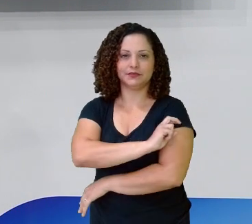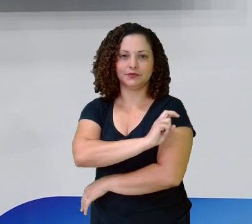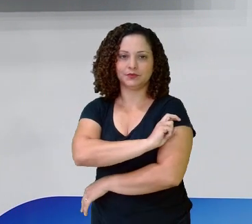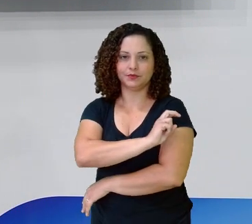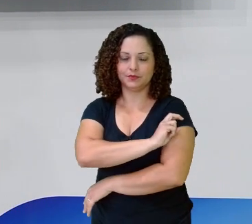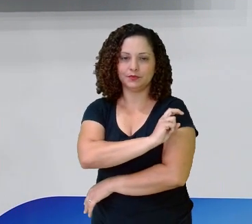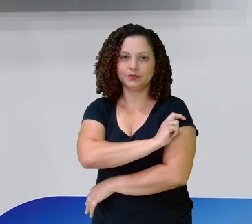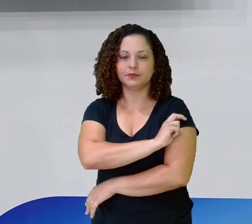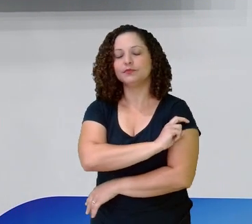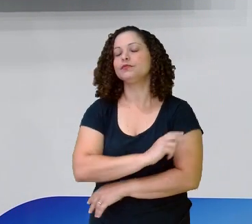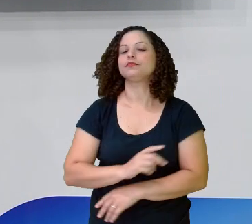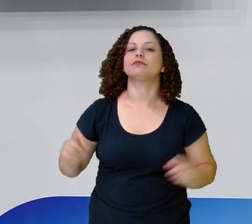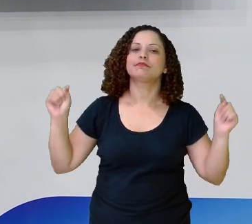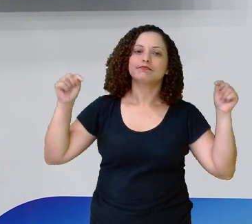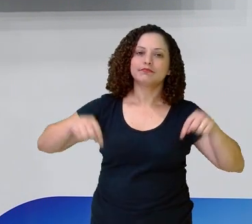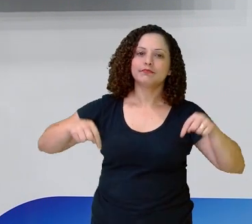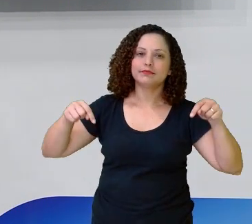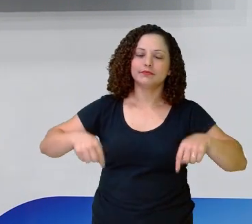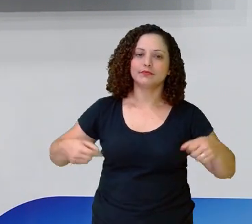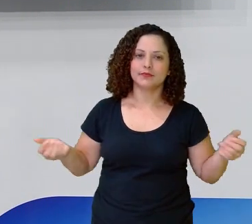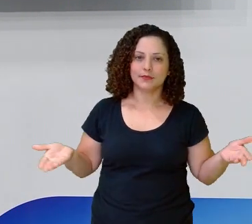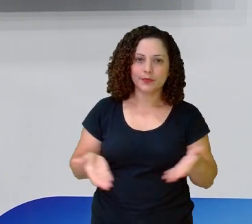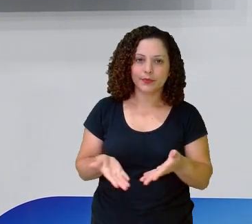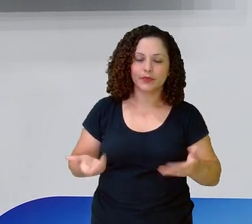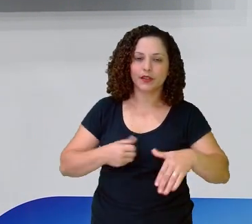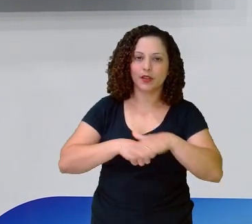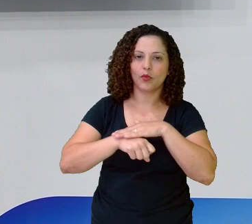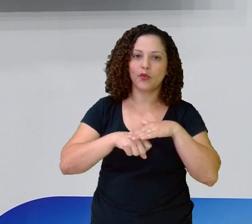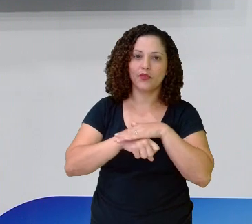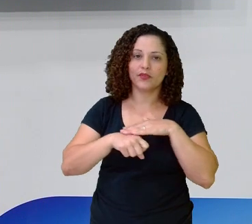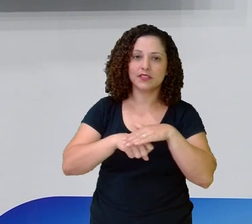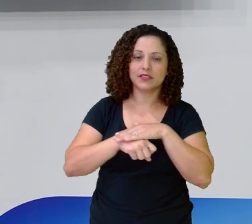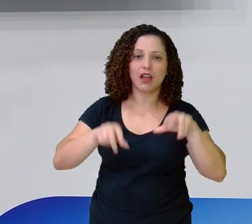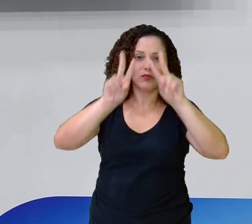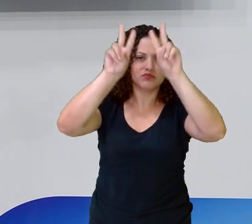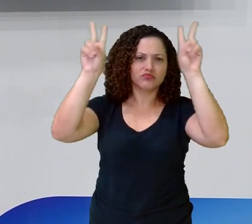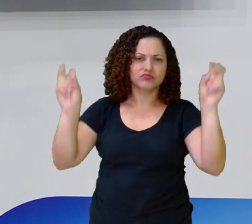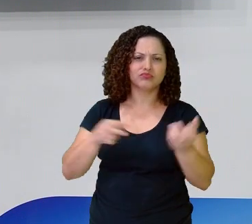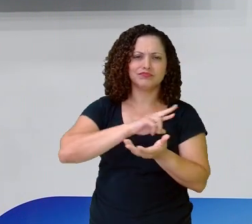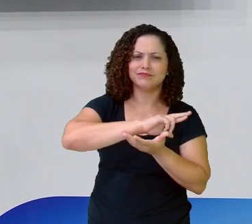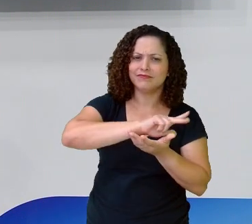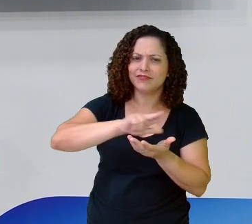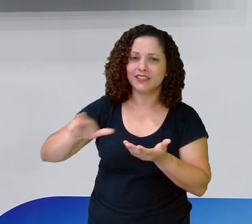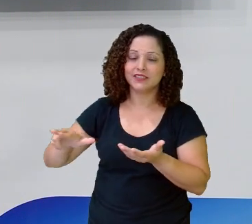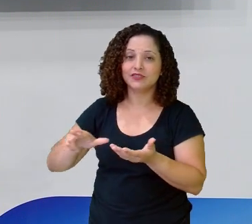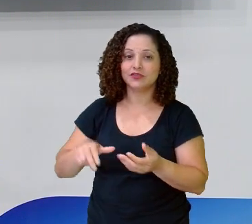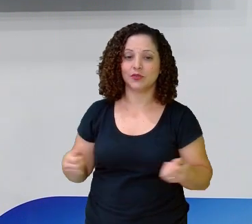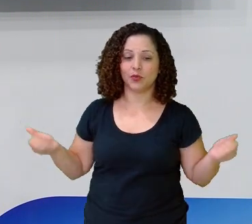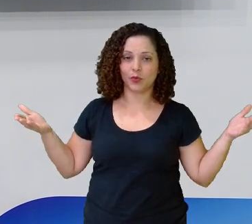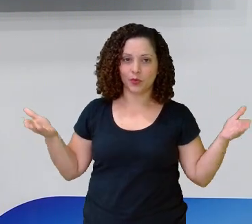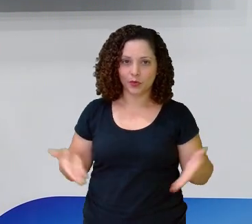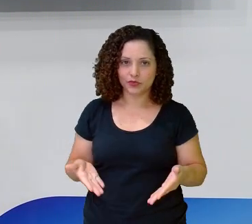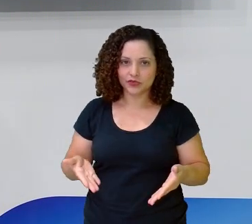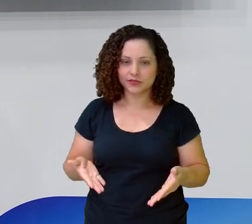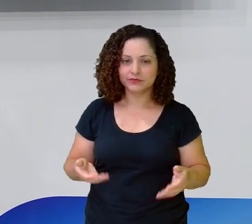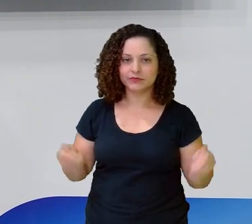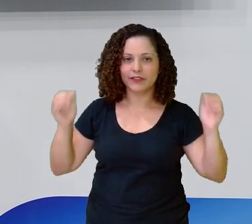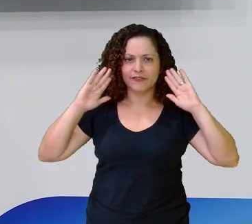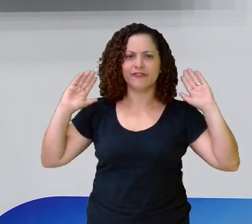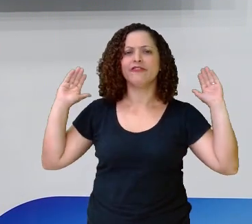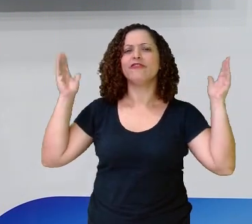anos. Claro, estou aqui mais uma vez para a gente conversar sobre assuntos diversos e hoje vamos focar